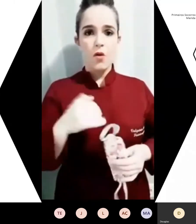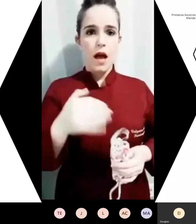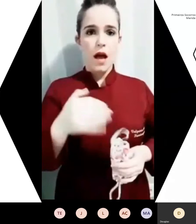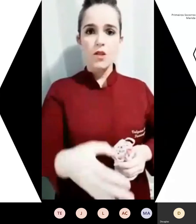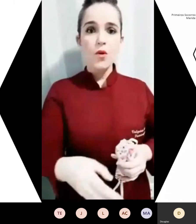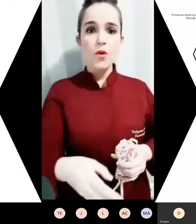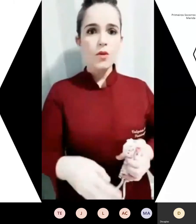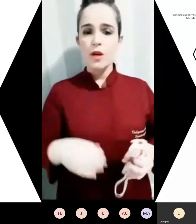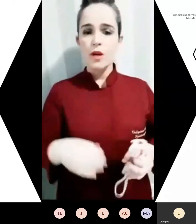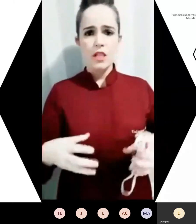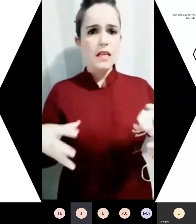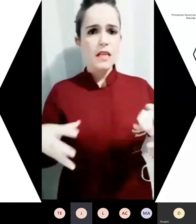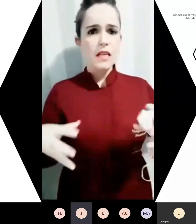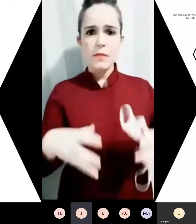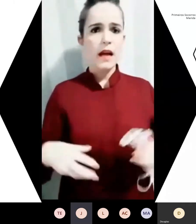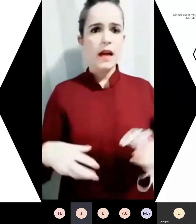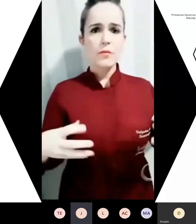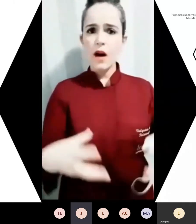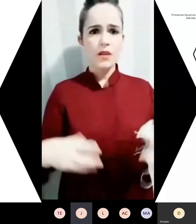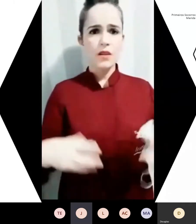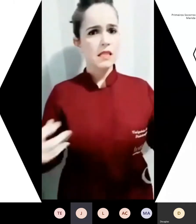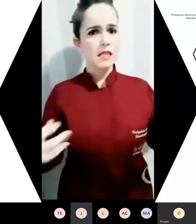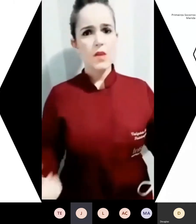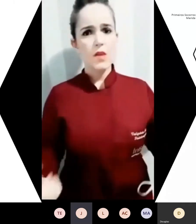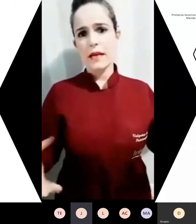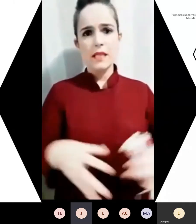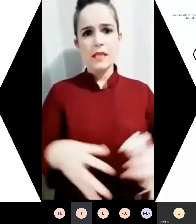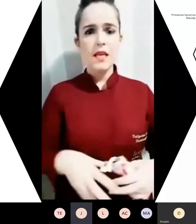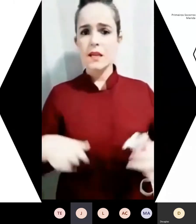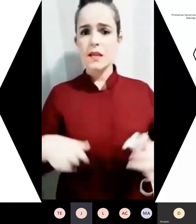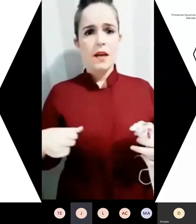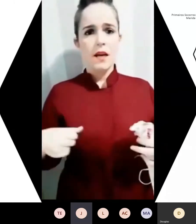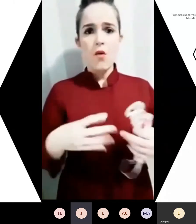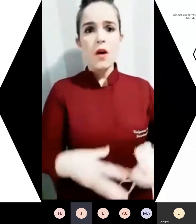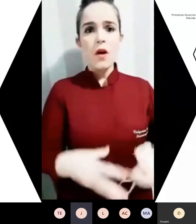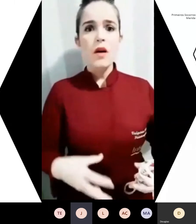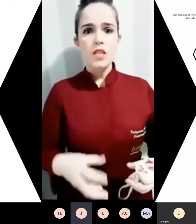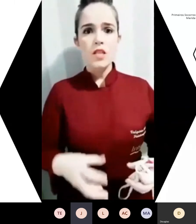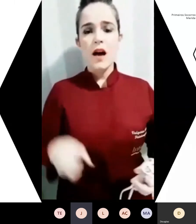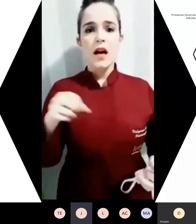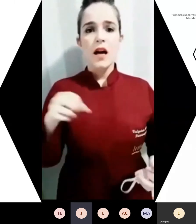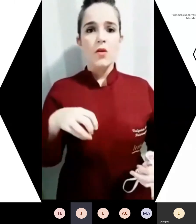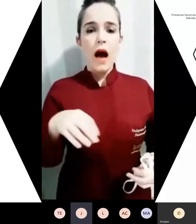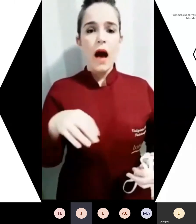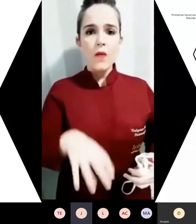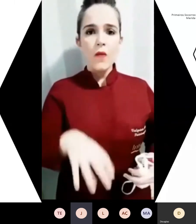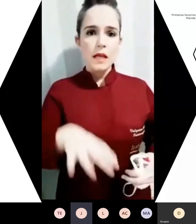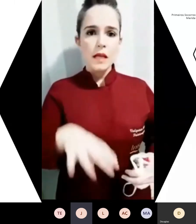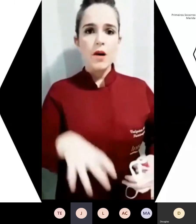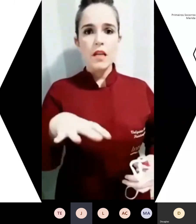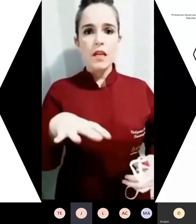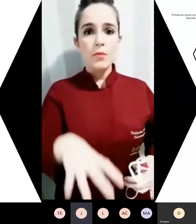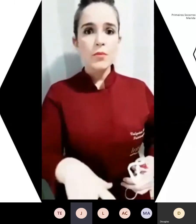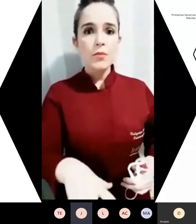vou colocar de molho, já deixa separado um balde, uma vasilha, uma bacia, alguma coisa já com